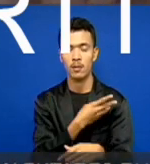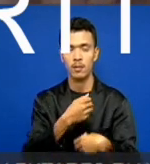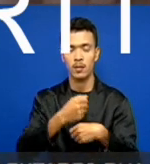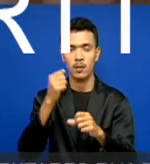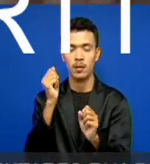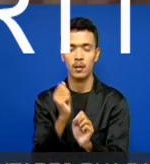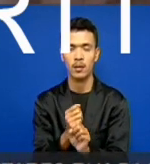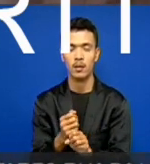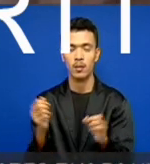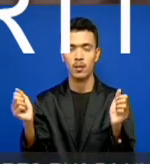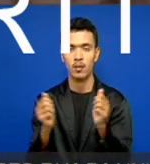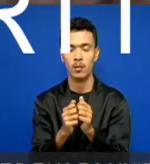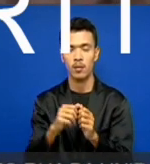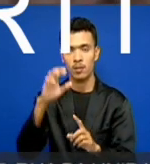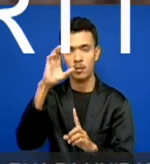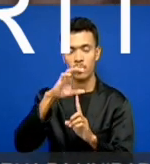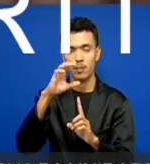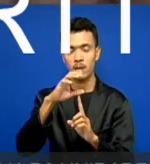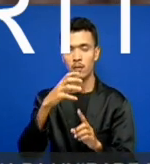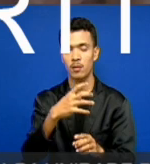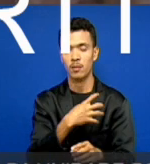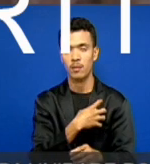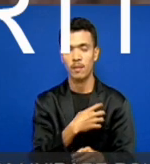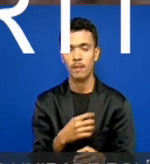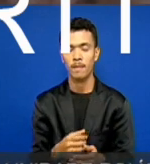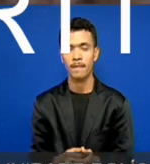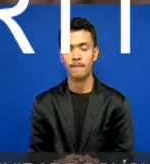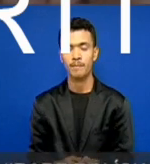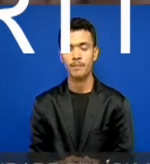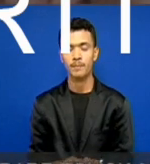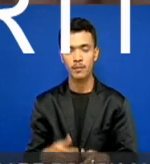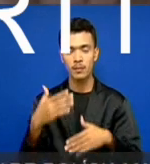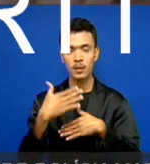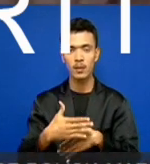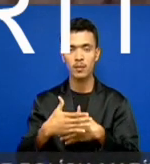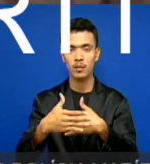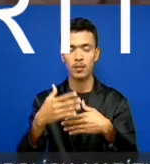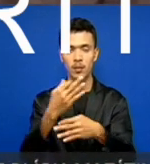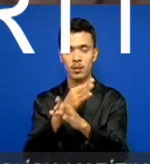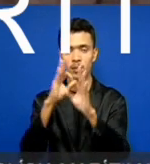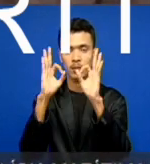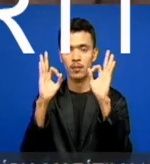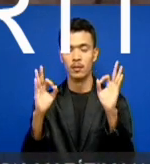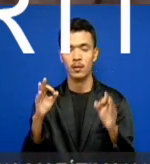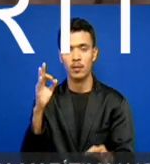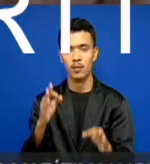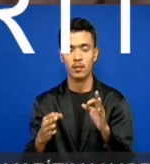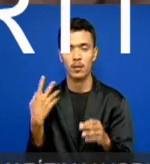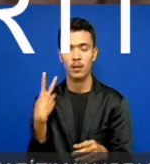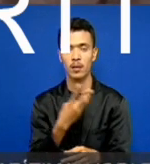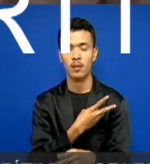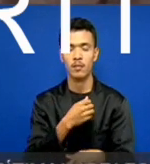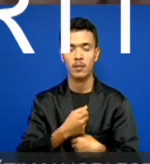tun direta ho comandante esquadra, ho técnico sira, tamba processo rematona, tamba ne ami halo keran